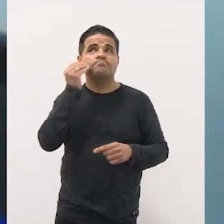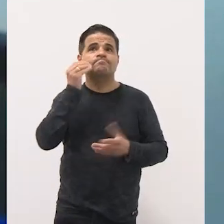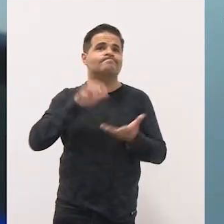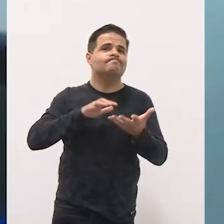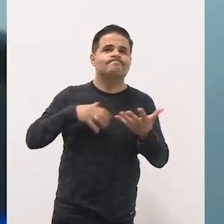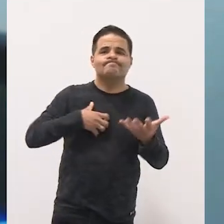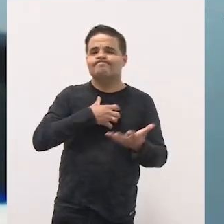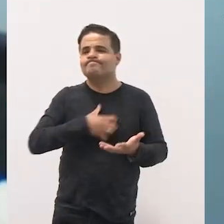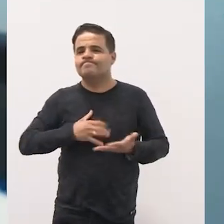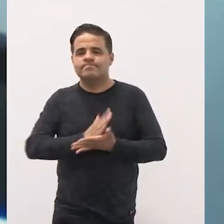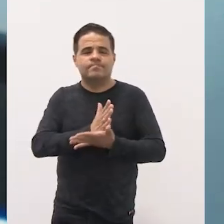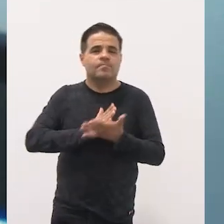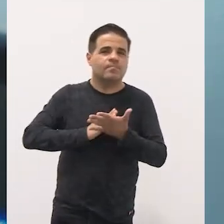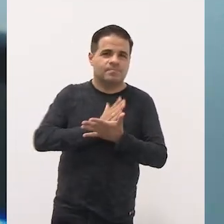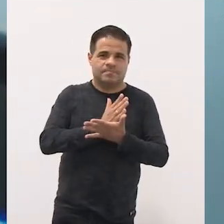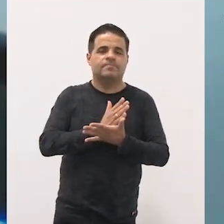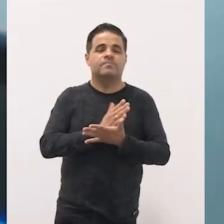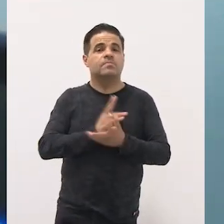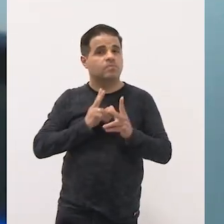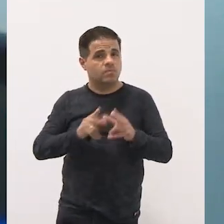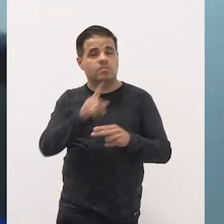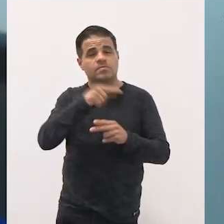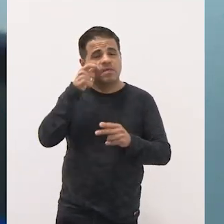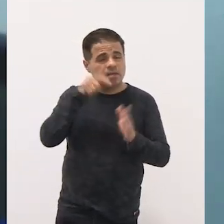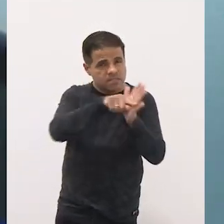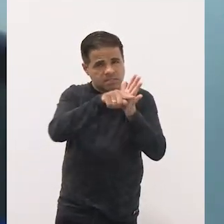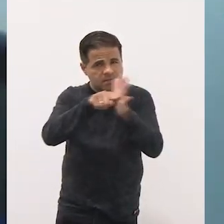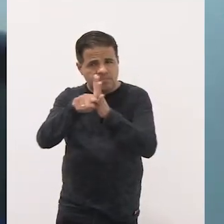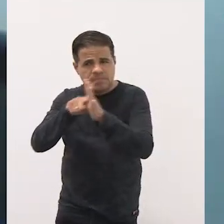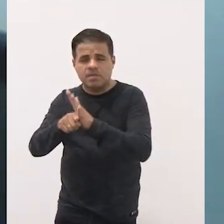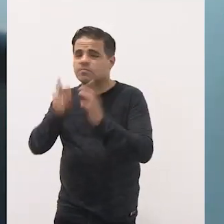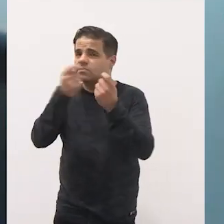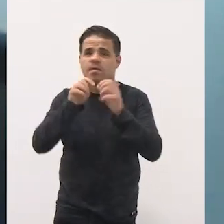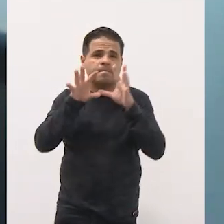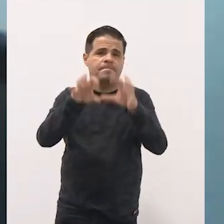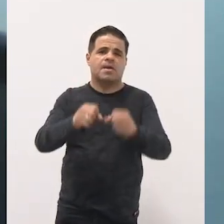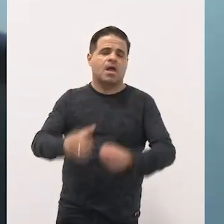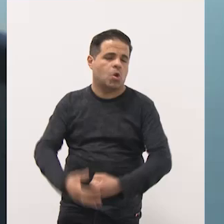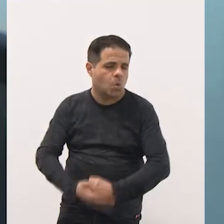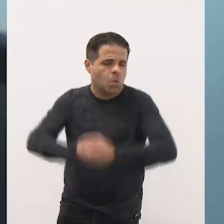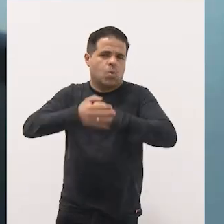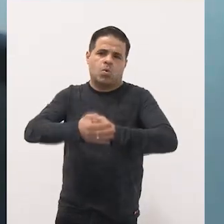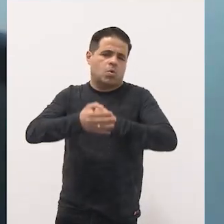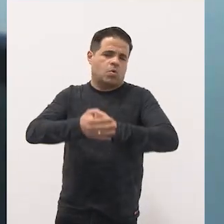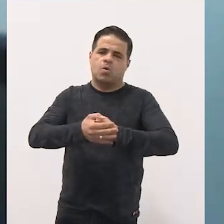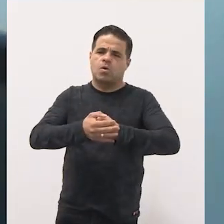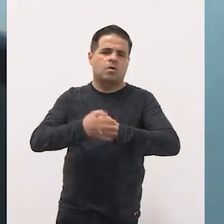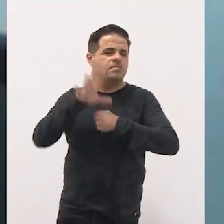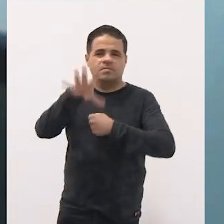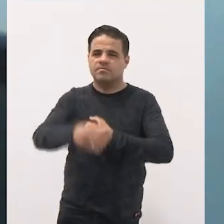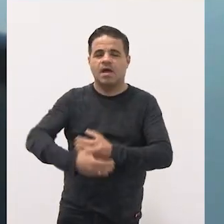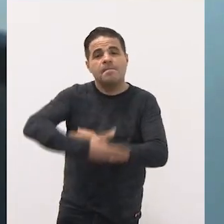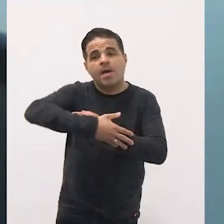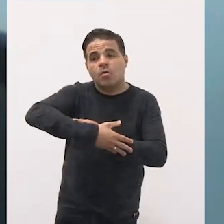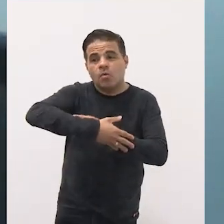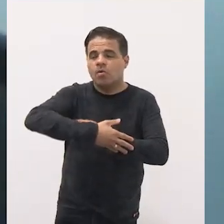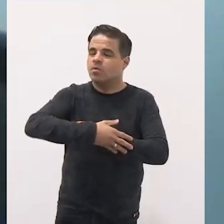constranger. Então, assim como quando você examina, você não vai pegar no colo. Você não vai pegar no colo. Quer